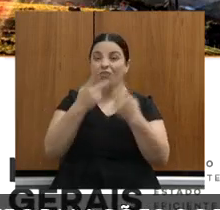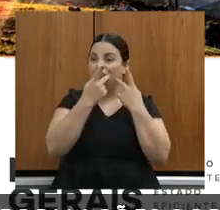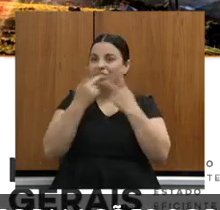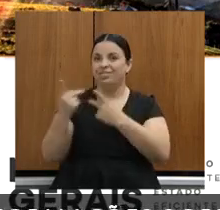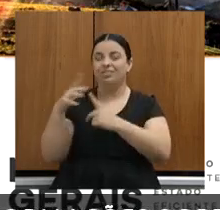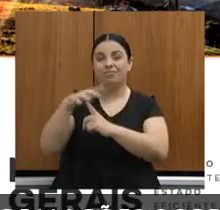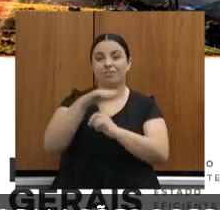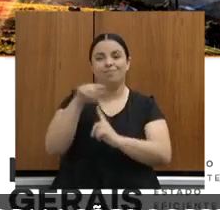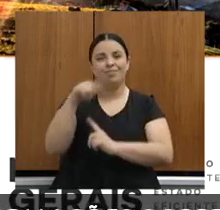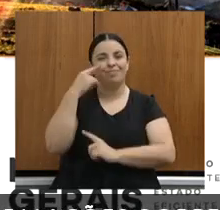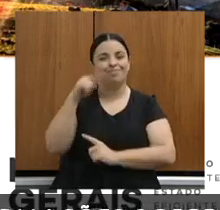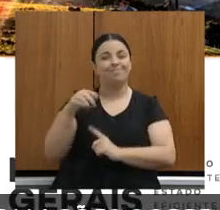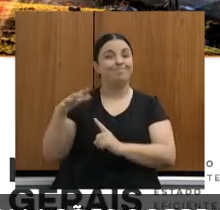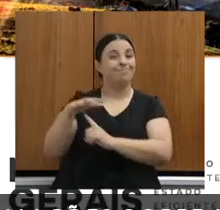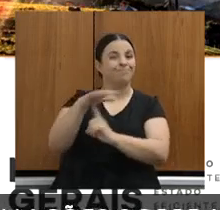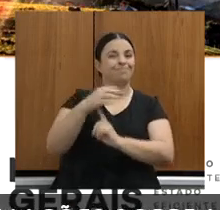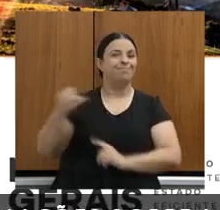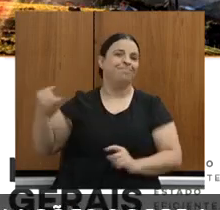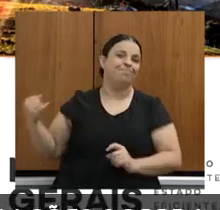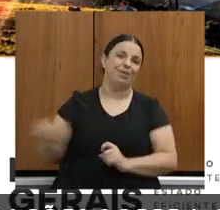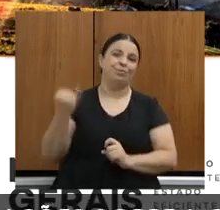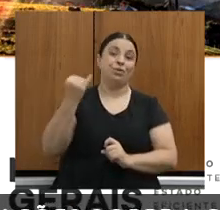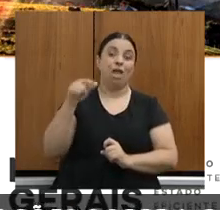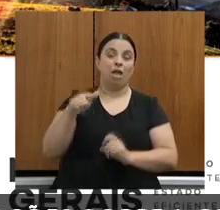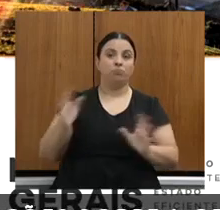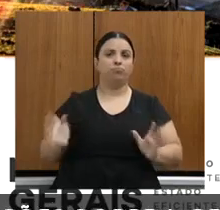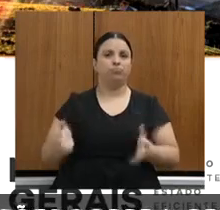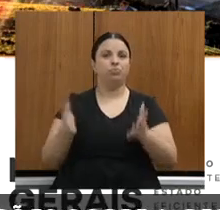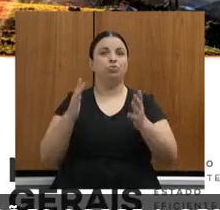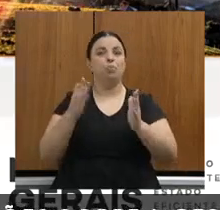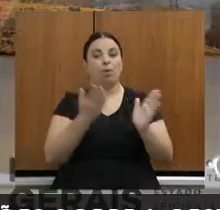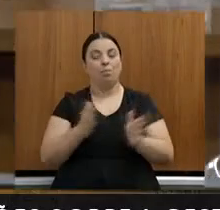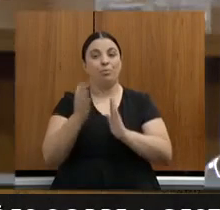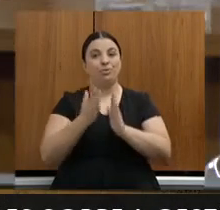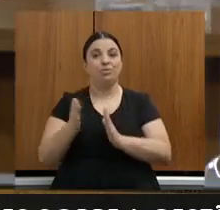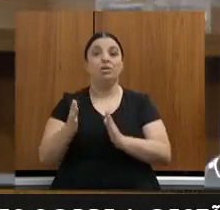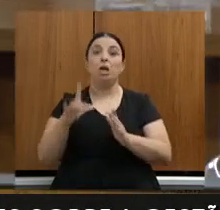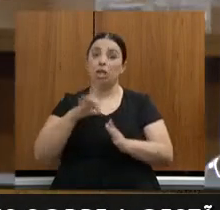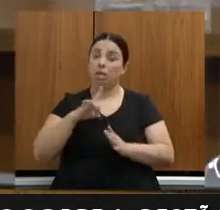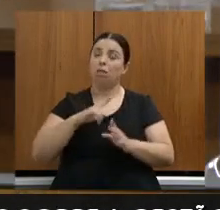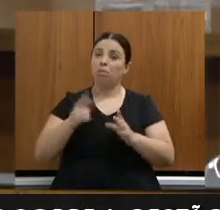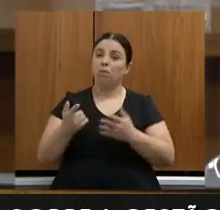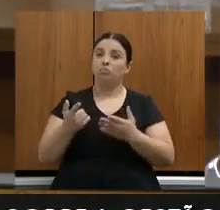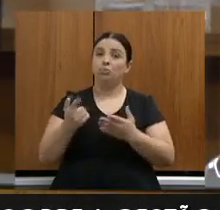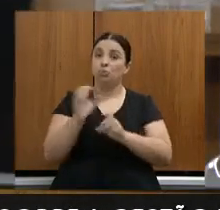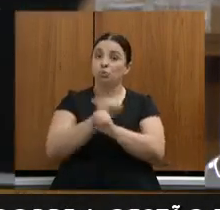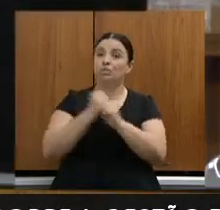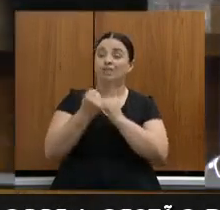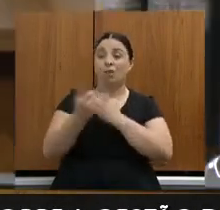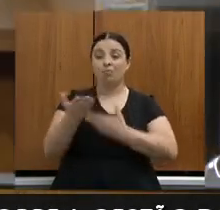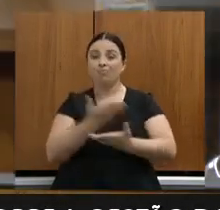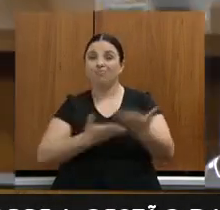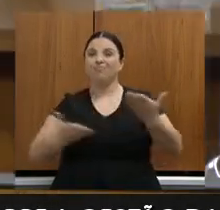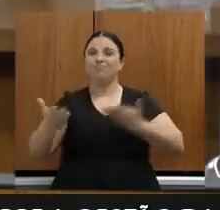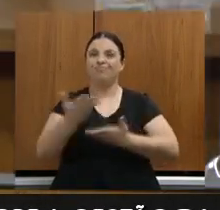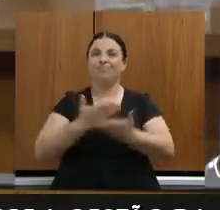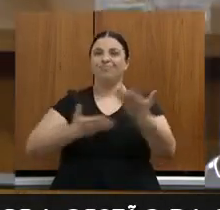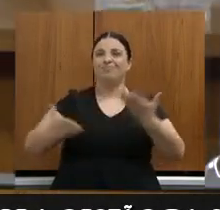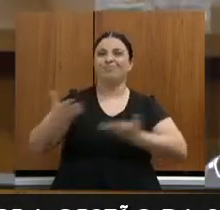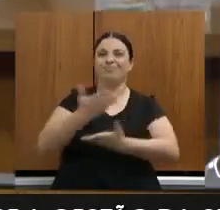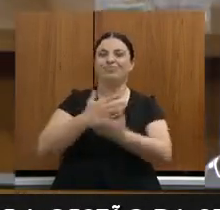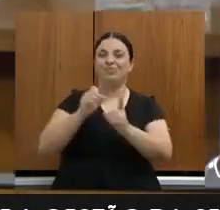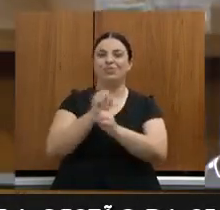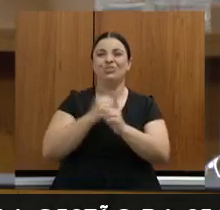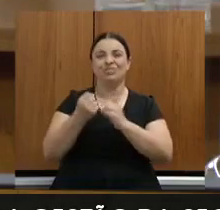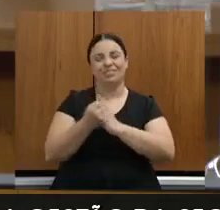é importante na comunidade a feira estimula a produção e ainda tem até um fator social de própria Convivência da comunidade pela bem